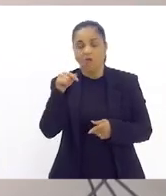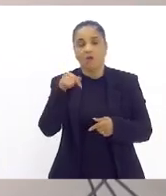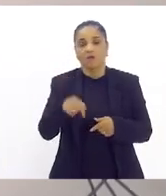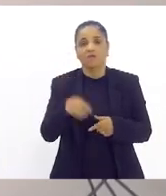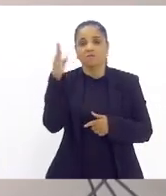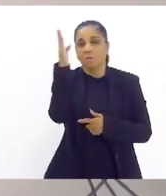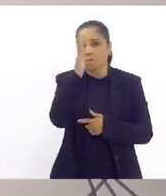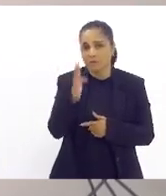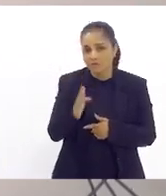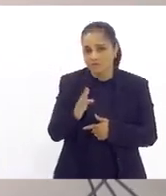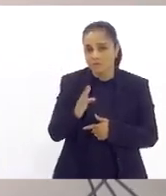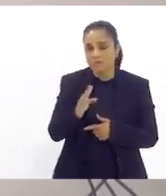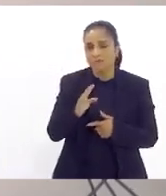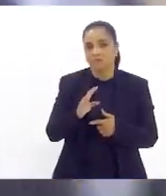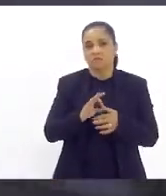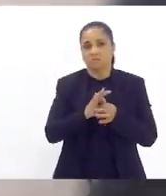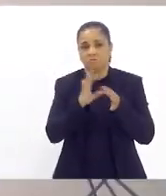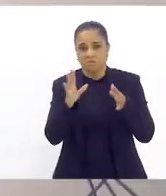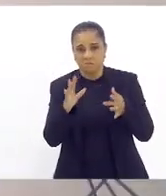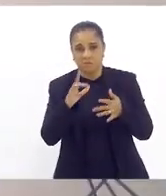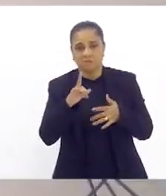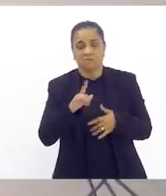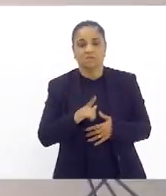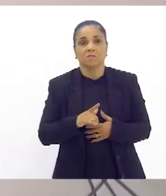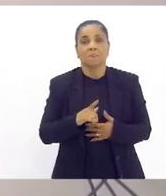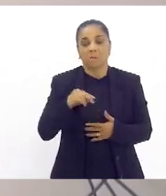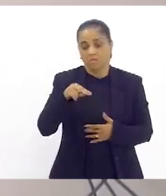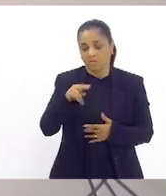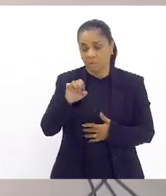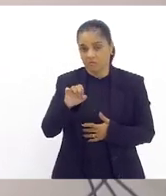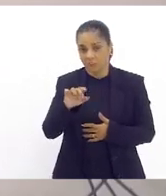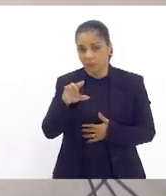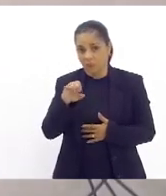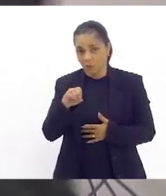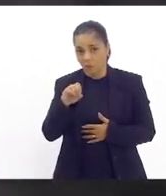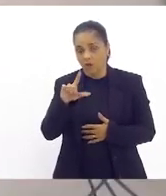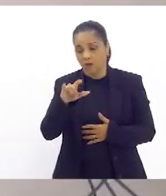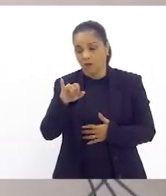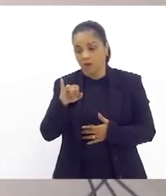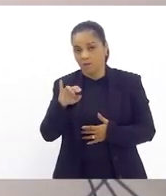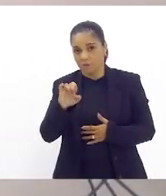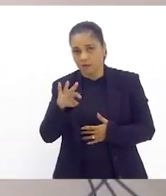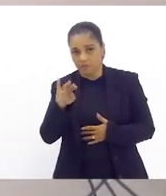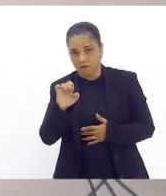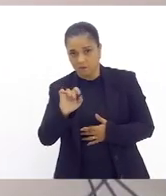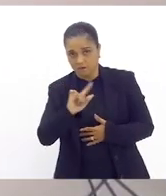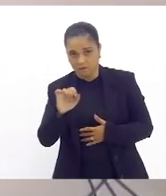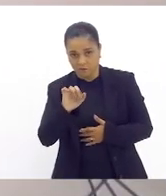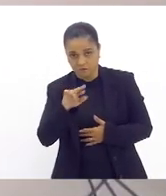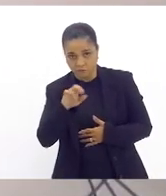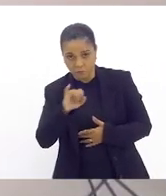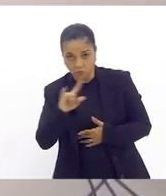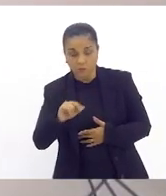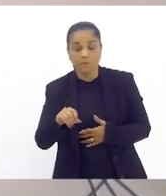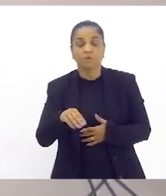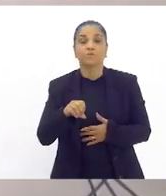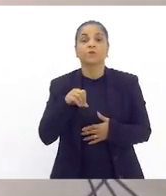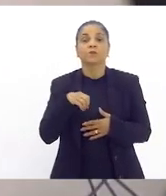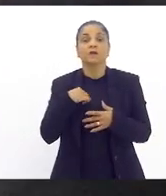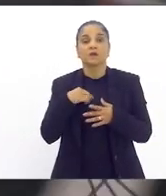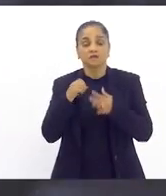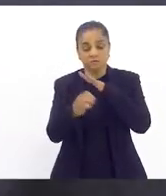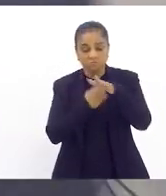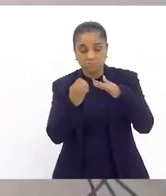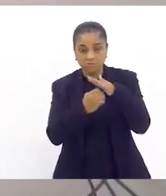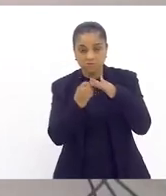e todas as empresas mais especialmente as empresas que respondem pelo o serviço